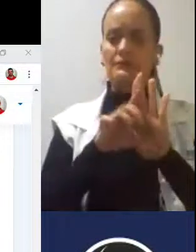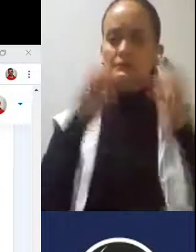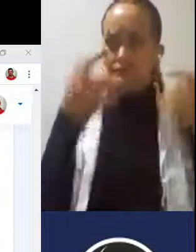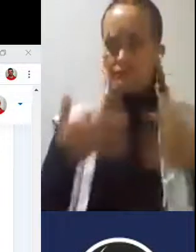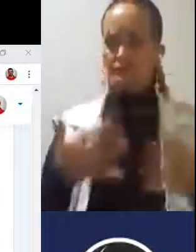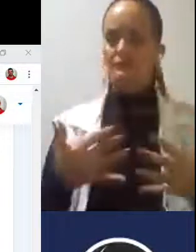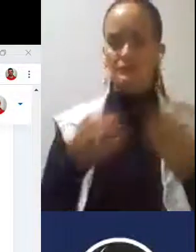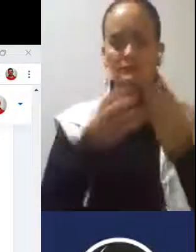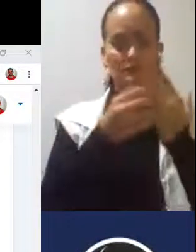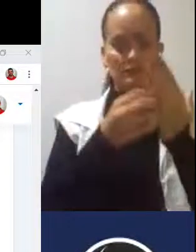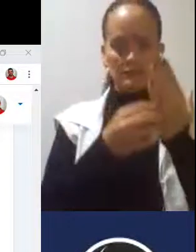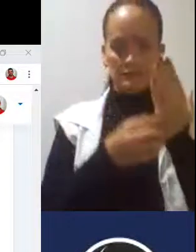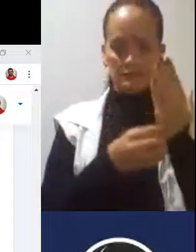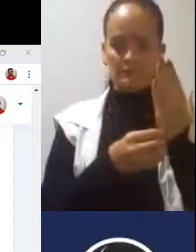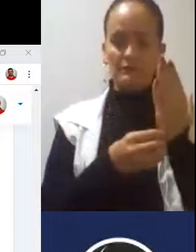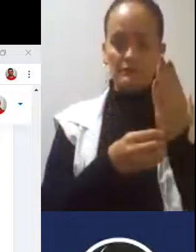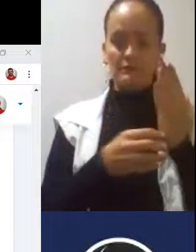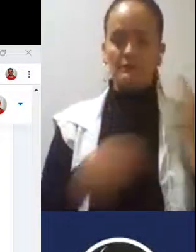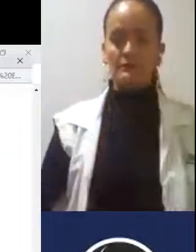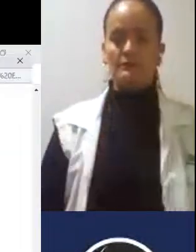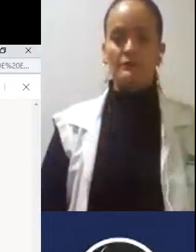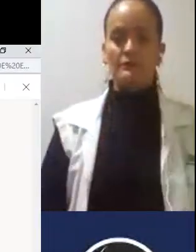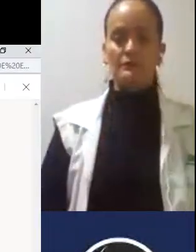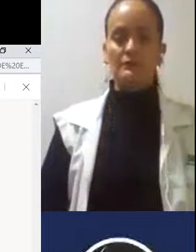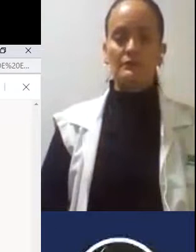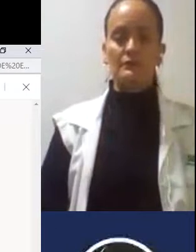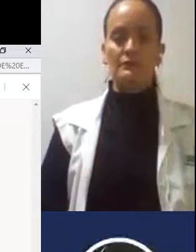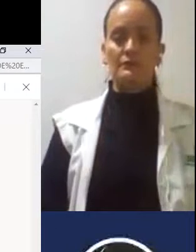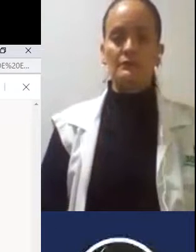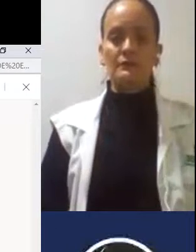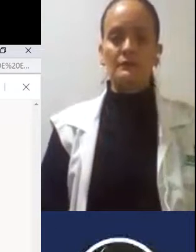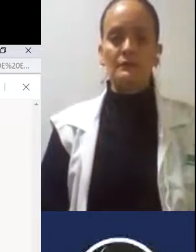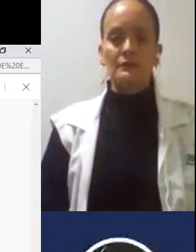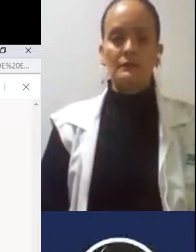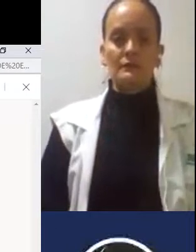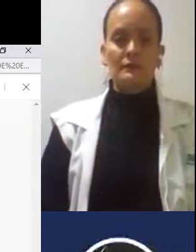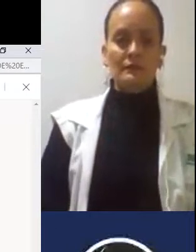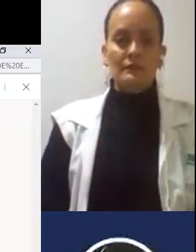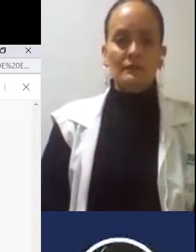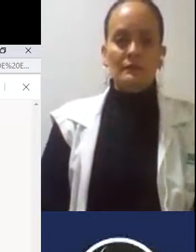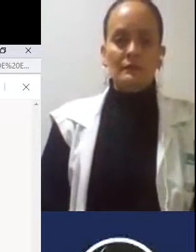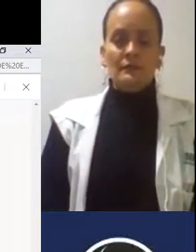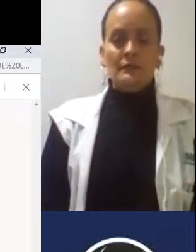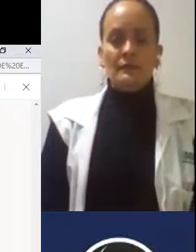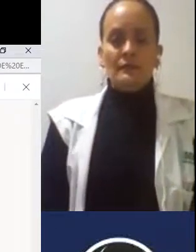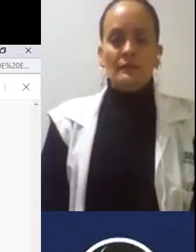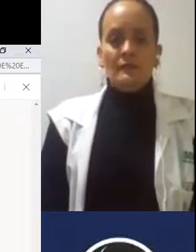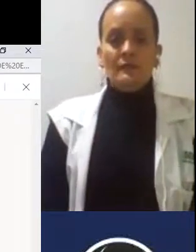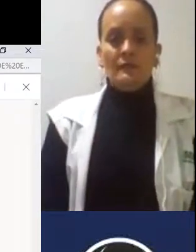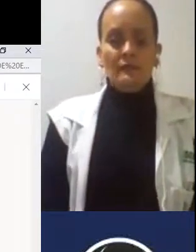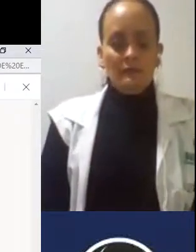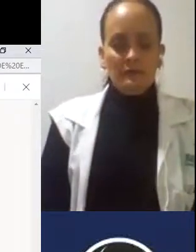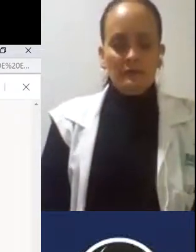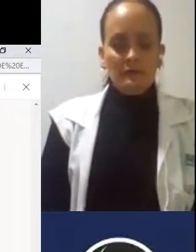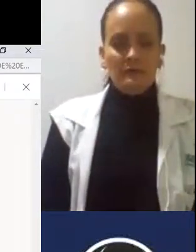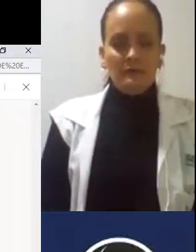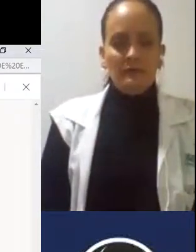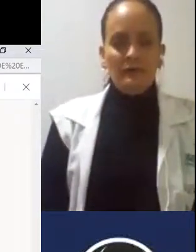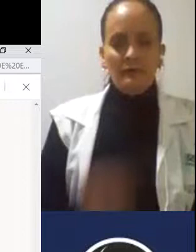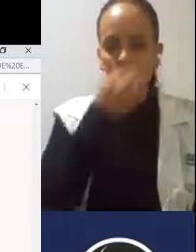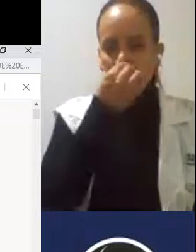para vocês acompanharem junto comigo, certo? Então, se vocês abrirem o livro texto aí,